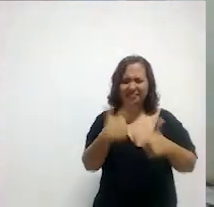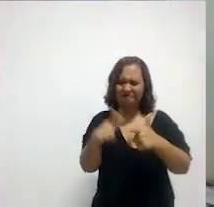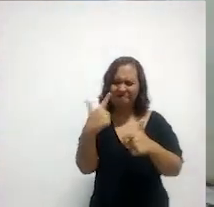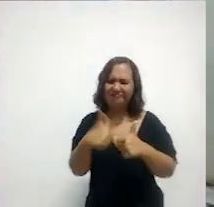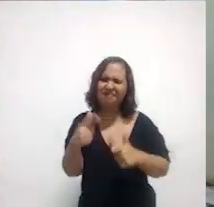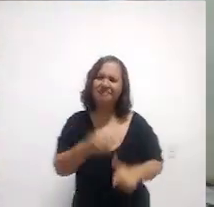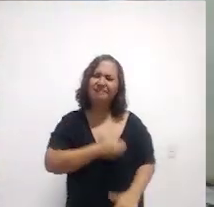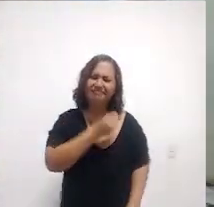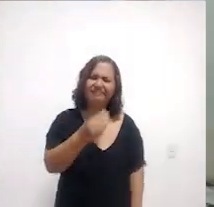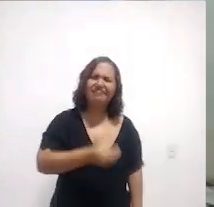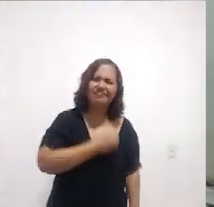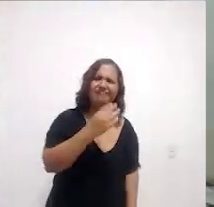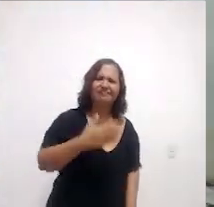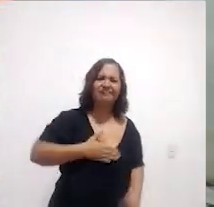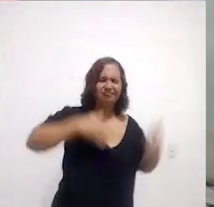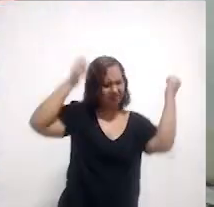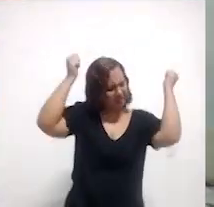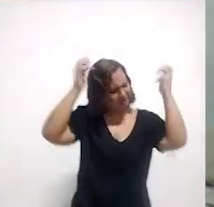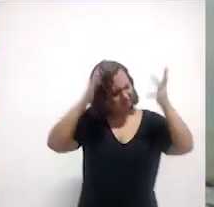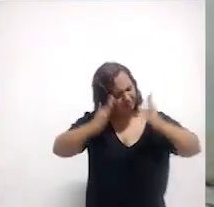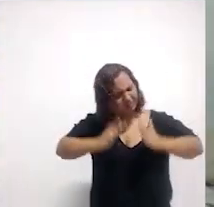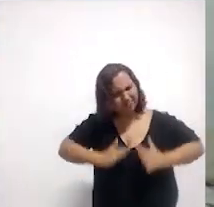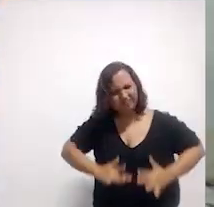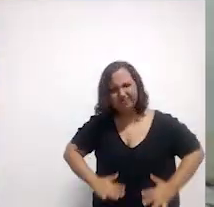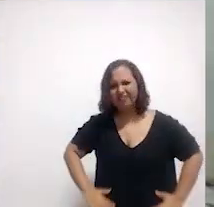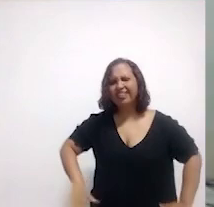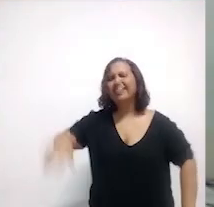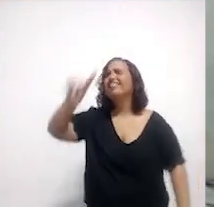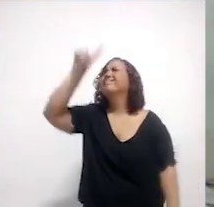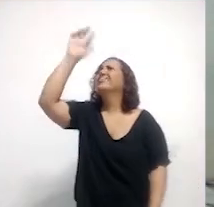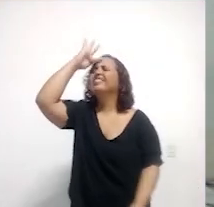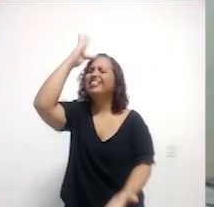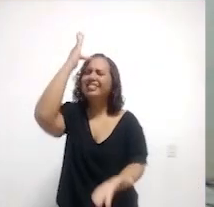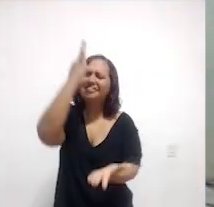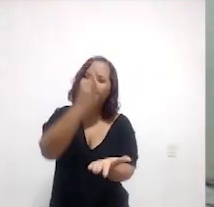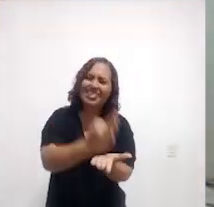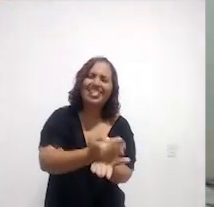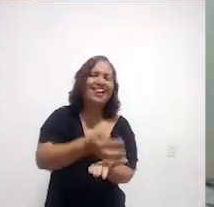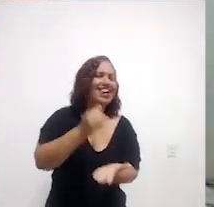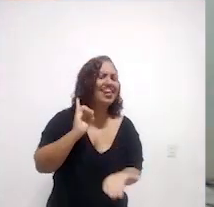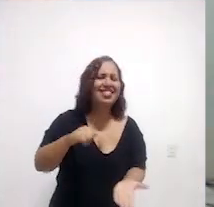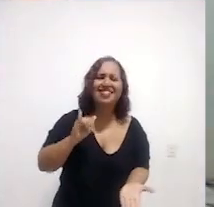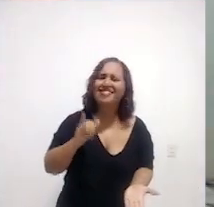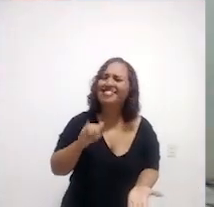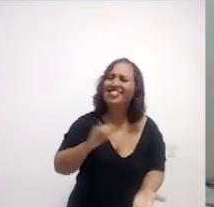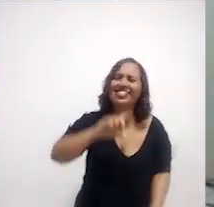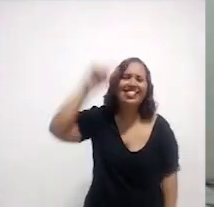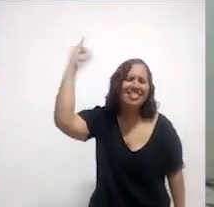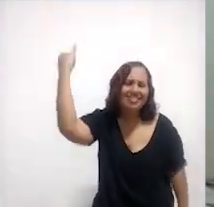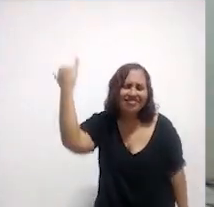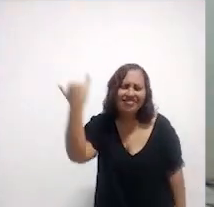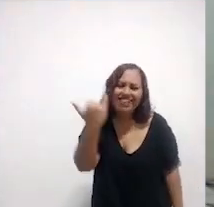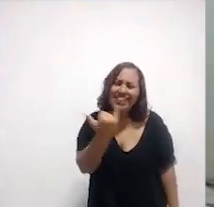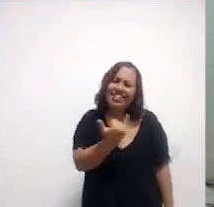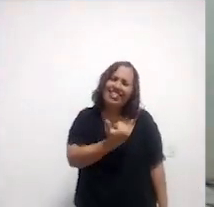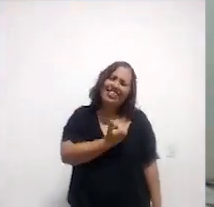fazes cair as barreiras sem fim. És fiel, Senhor,